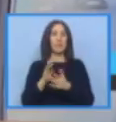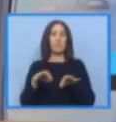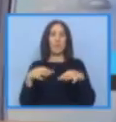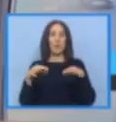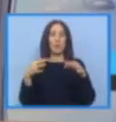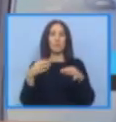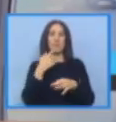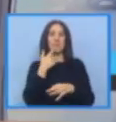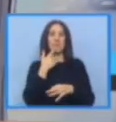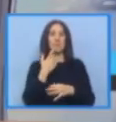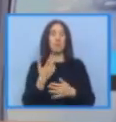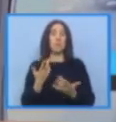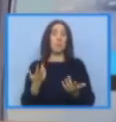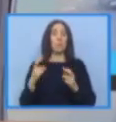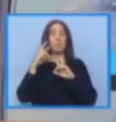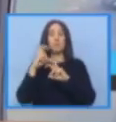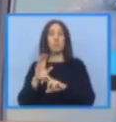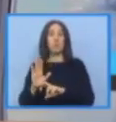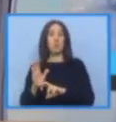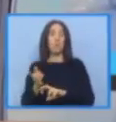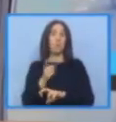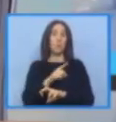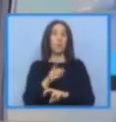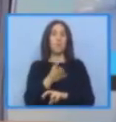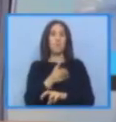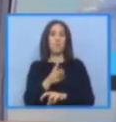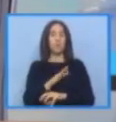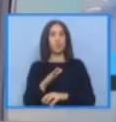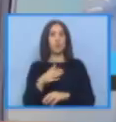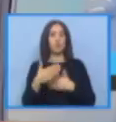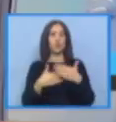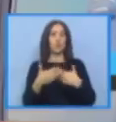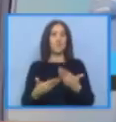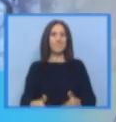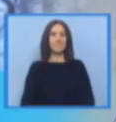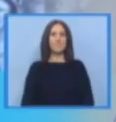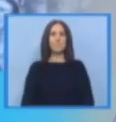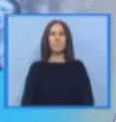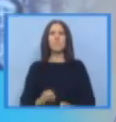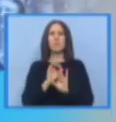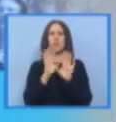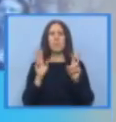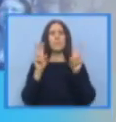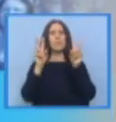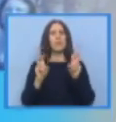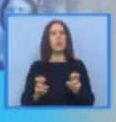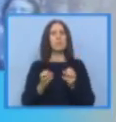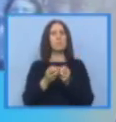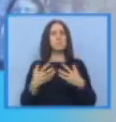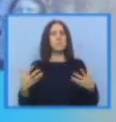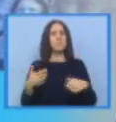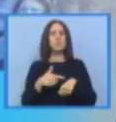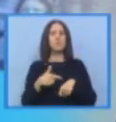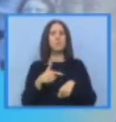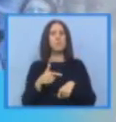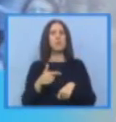arrastar-se, por assim dizer, ou na investigação ou já na fase mais adiantada. Esta catadupa de casos, no